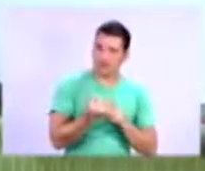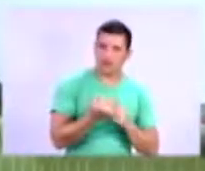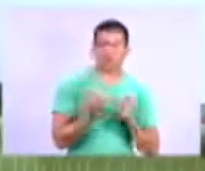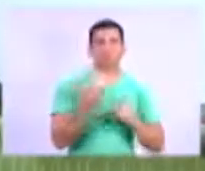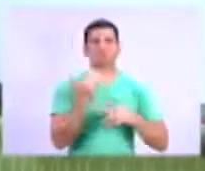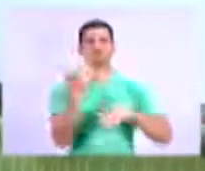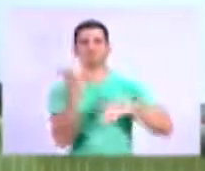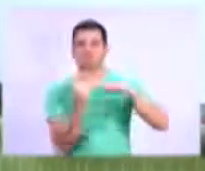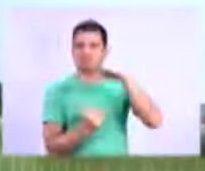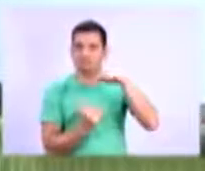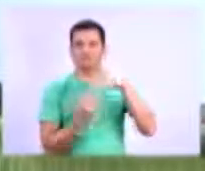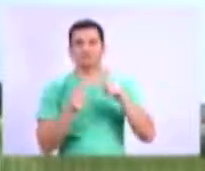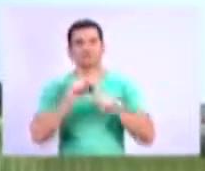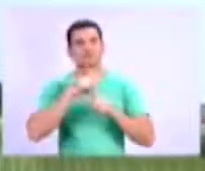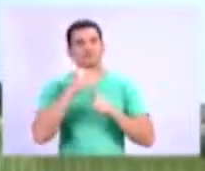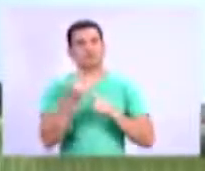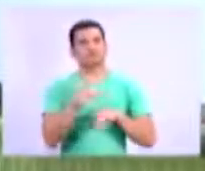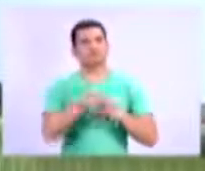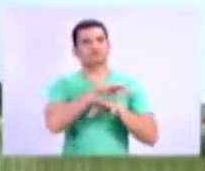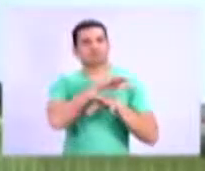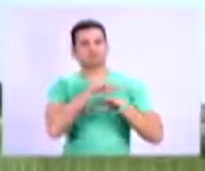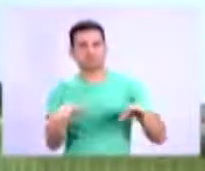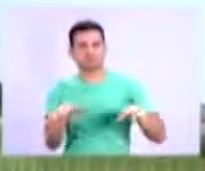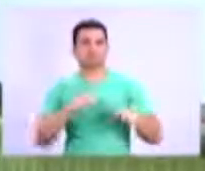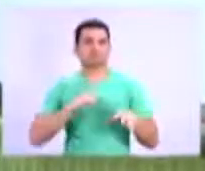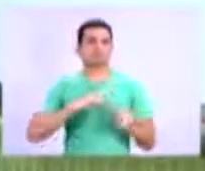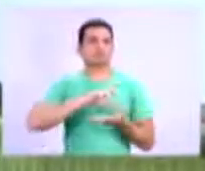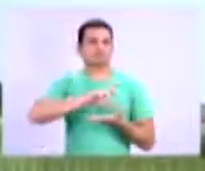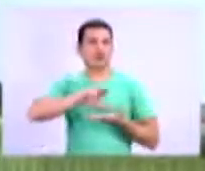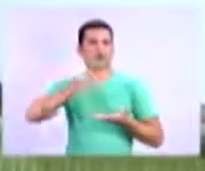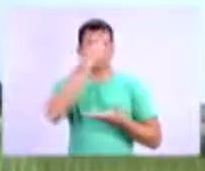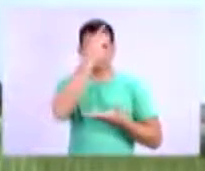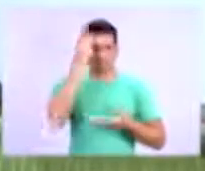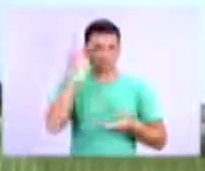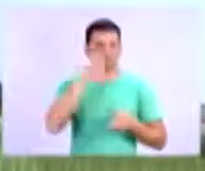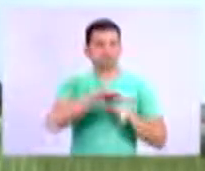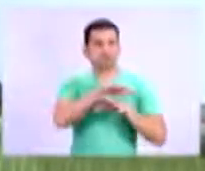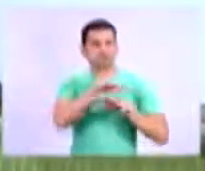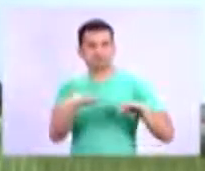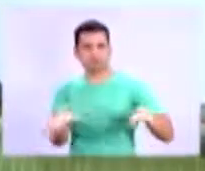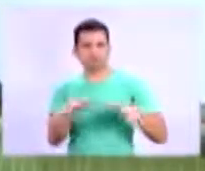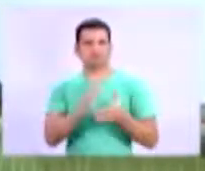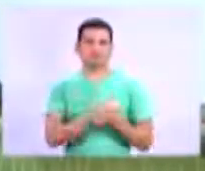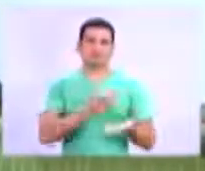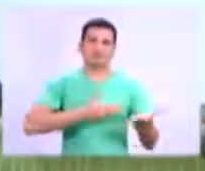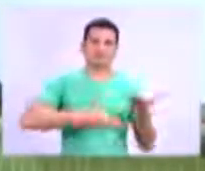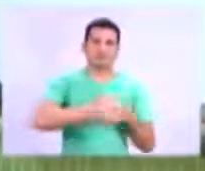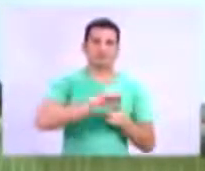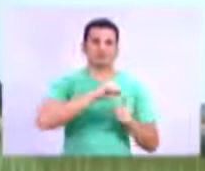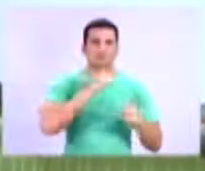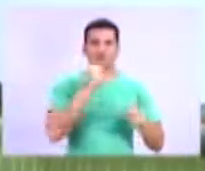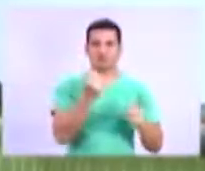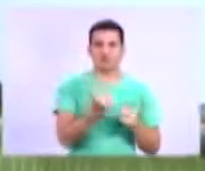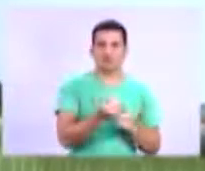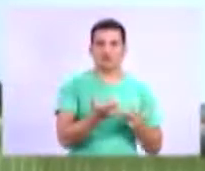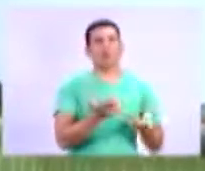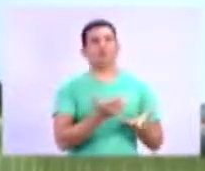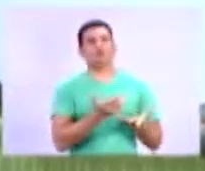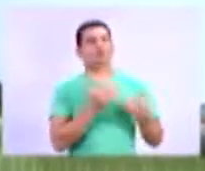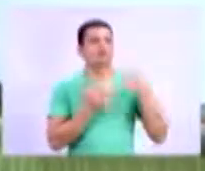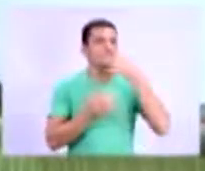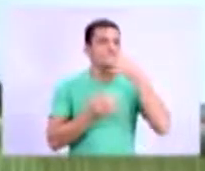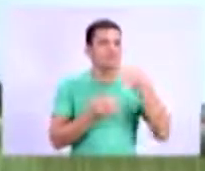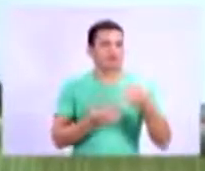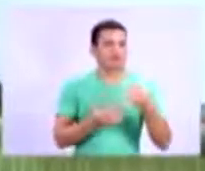de exclusão, né? Onde nós temos várias pessoas excluídas nas relações sociais, tanto do ponto de vista social